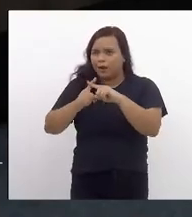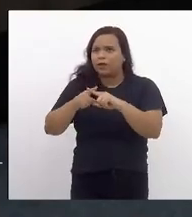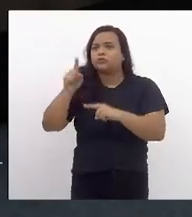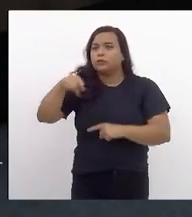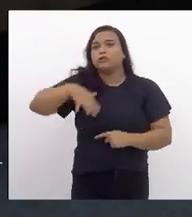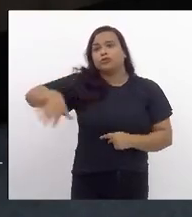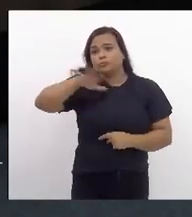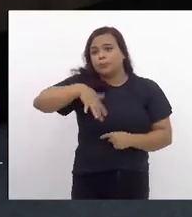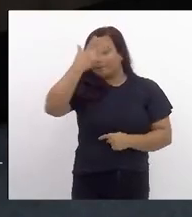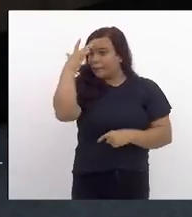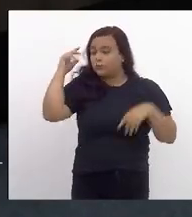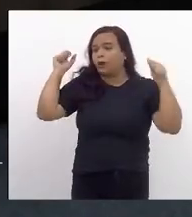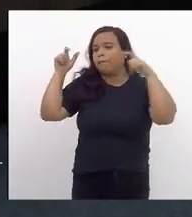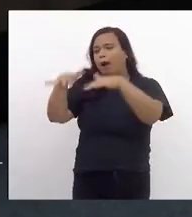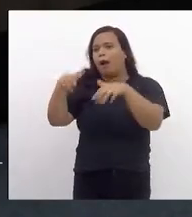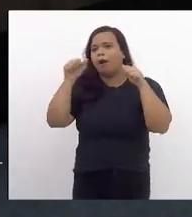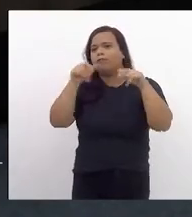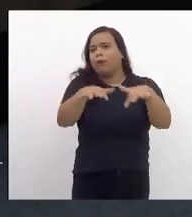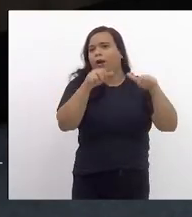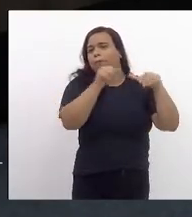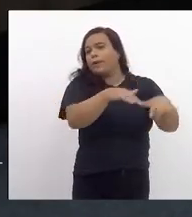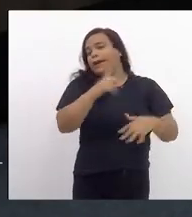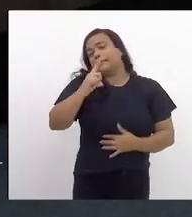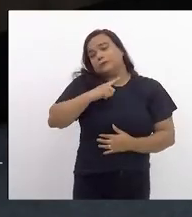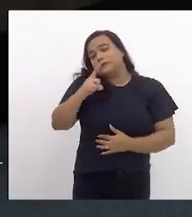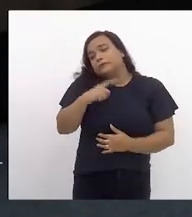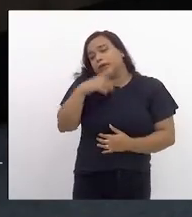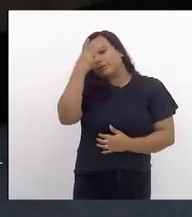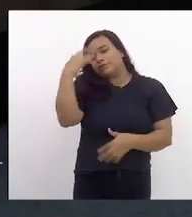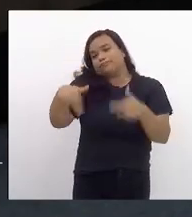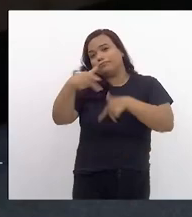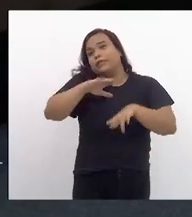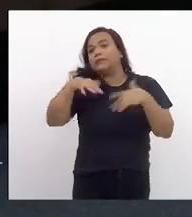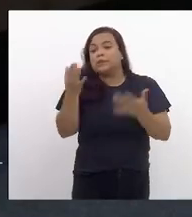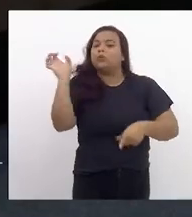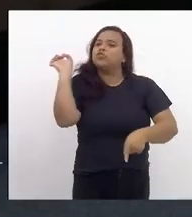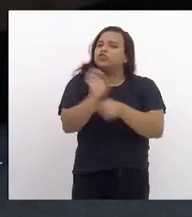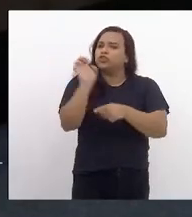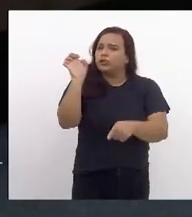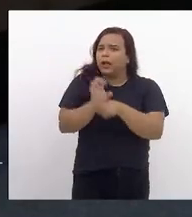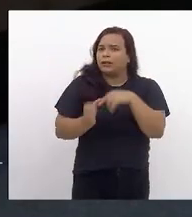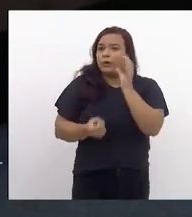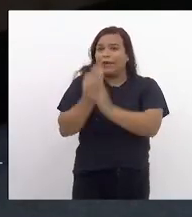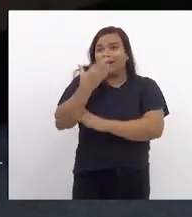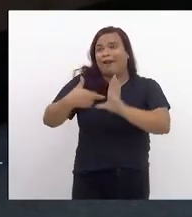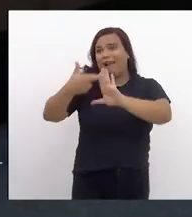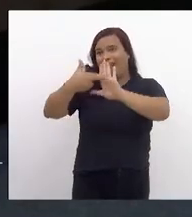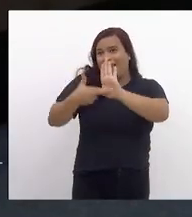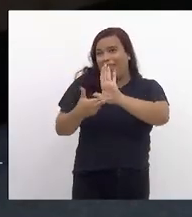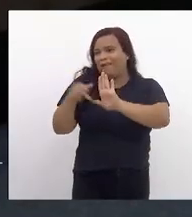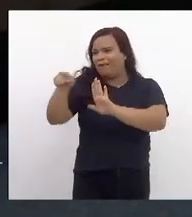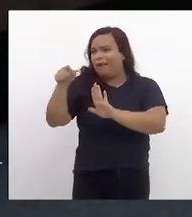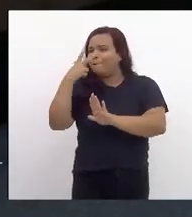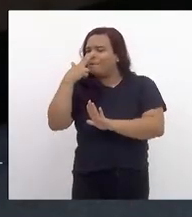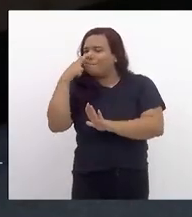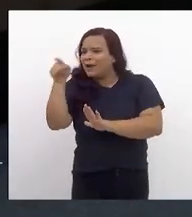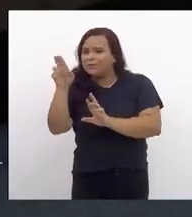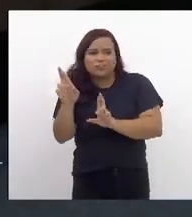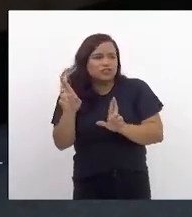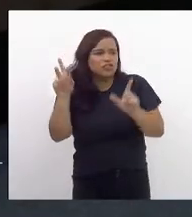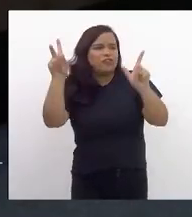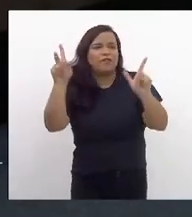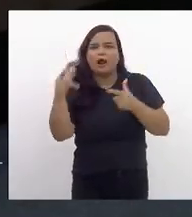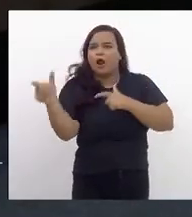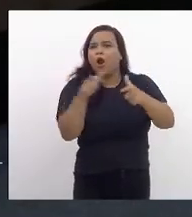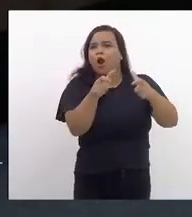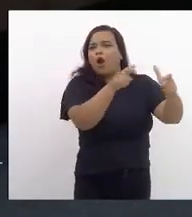acesso coletivo, não cabendo ao Estado criar regra que os diferencie dos demais espaços